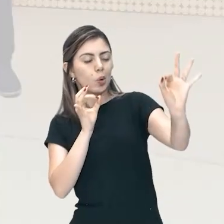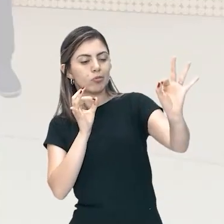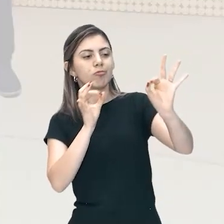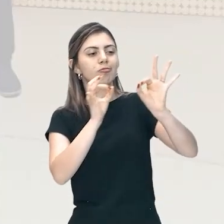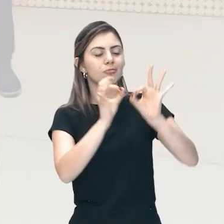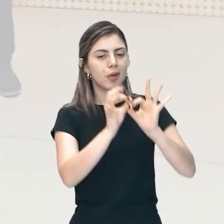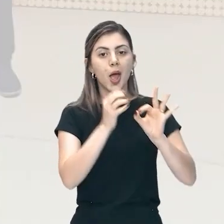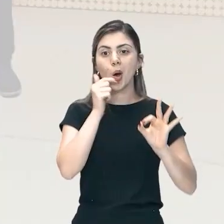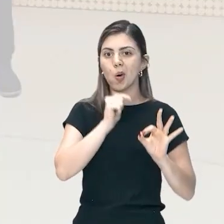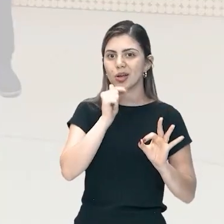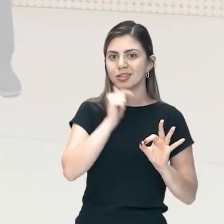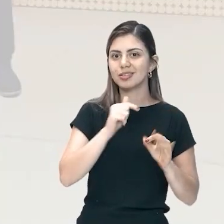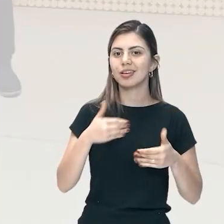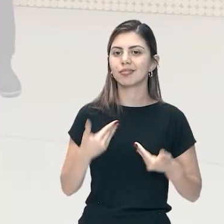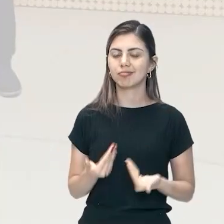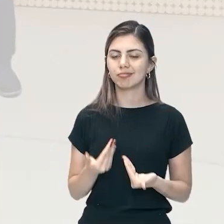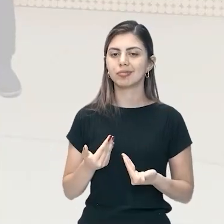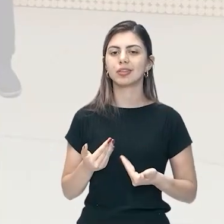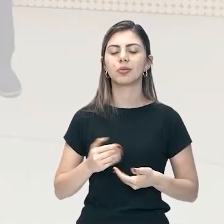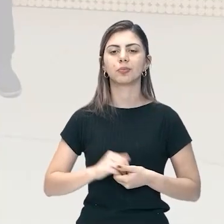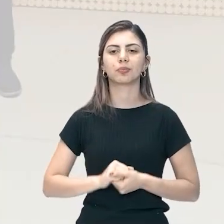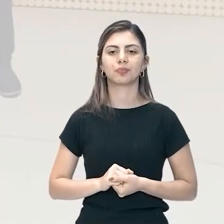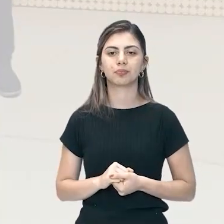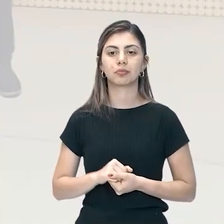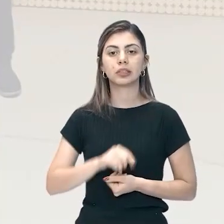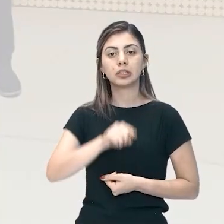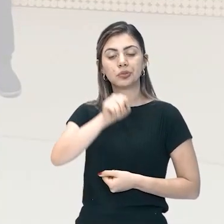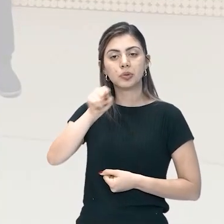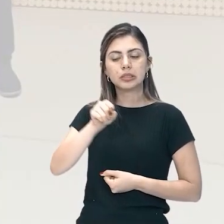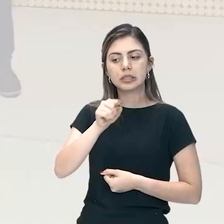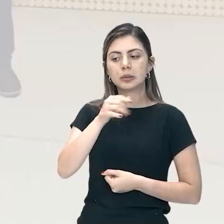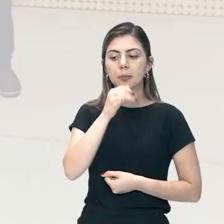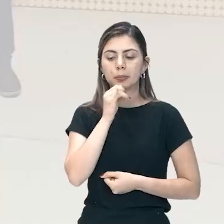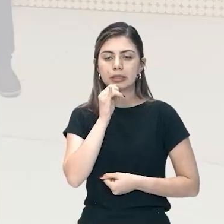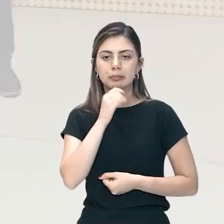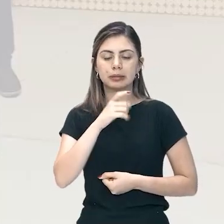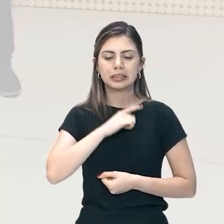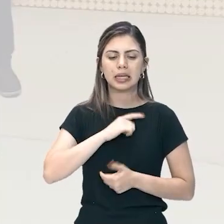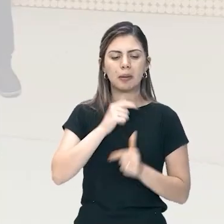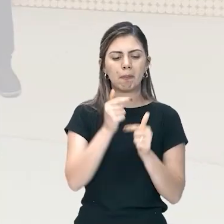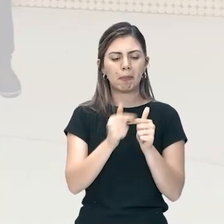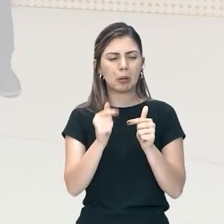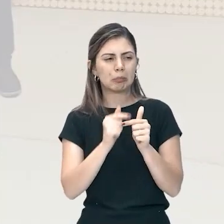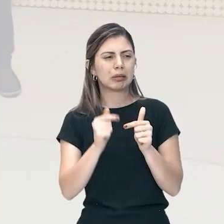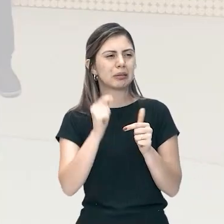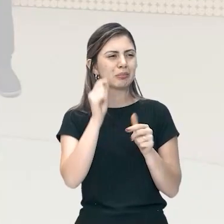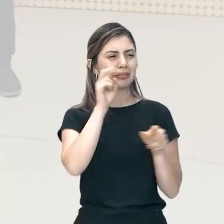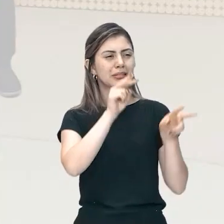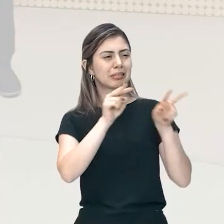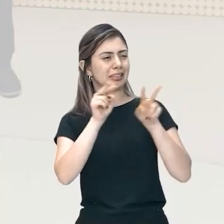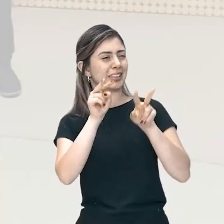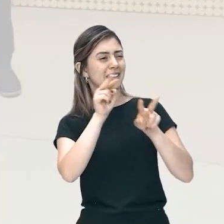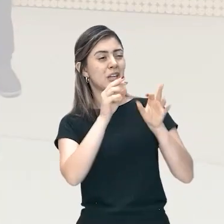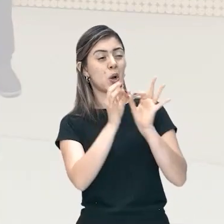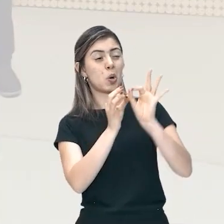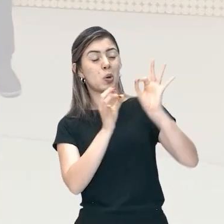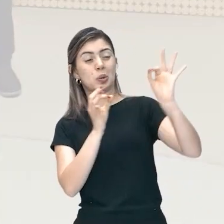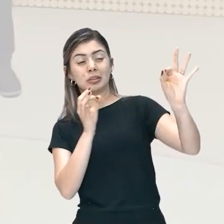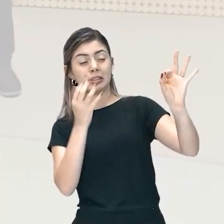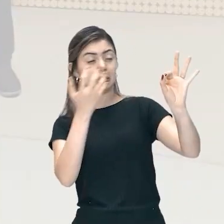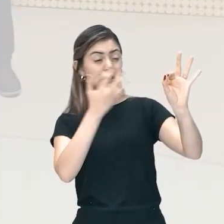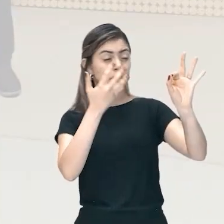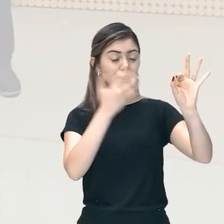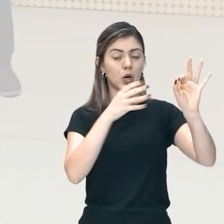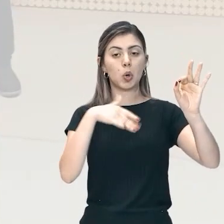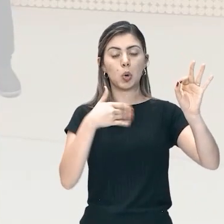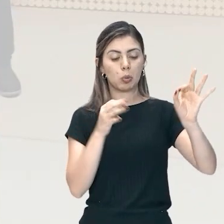perto. Portanto, quando tu tiver um problema ou uma dificuldade de enxergar em algo que está longe ou enxergar